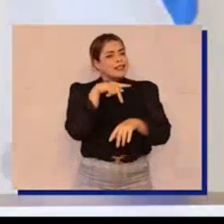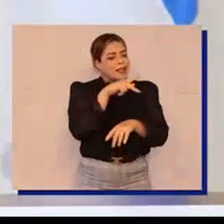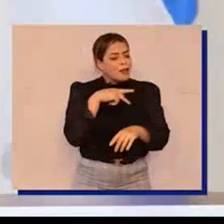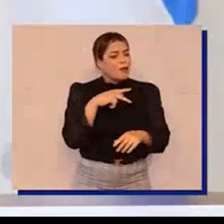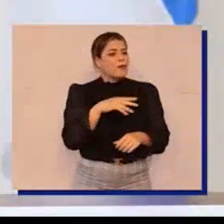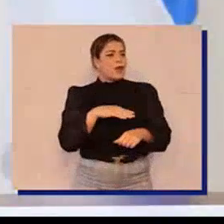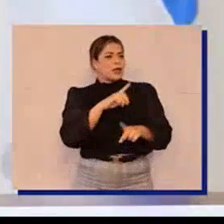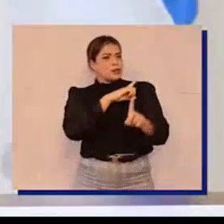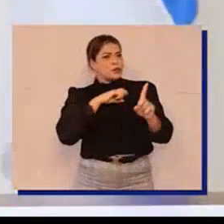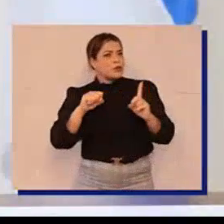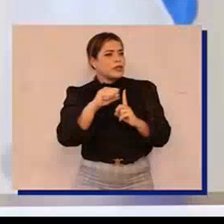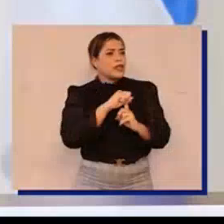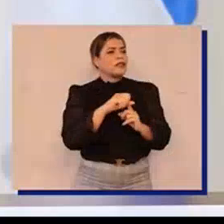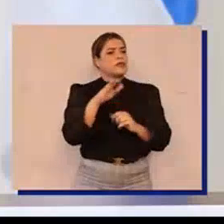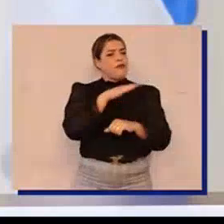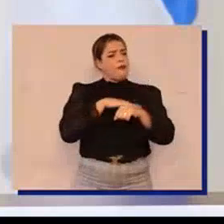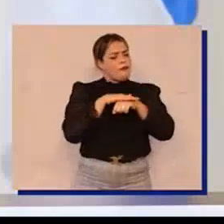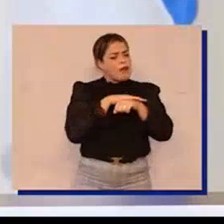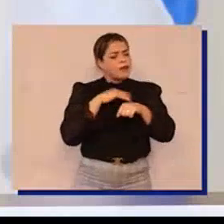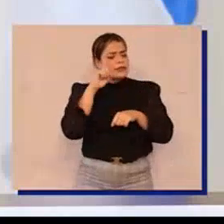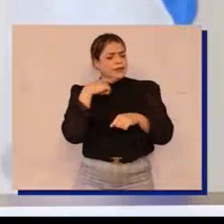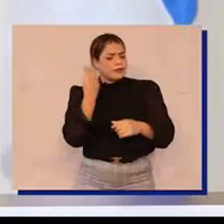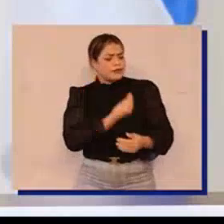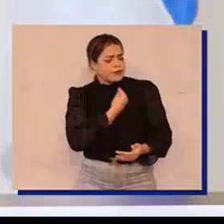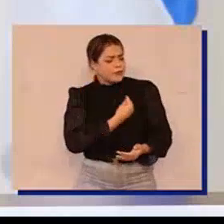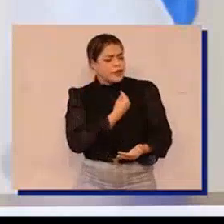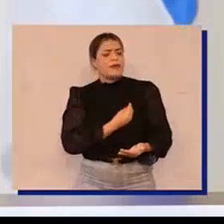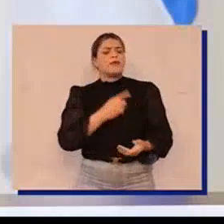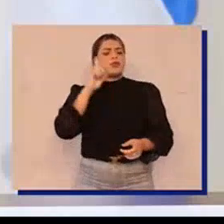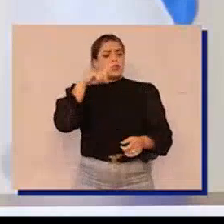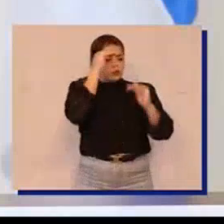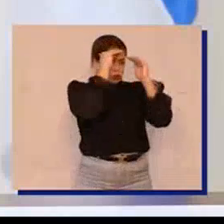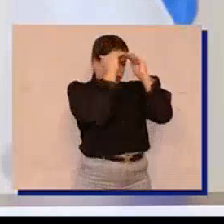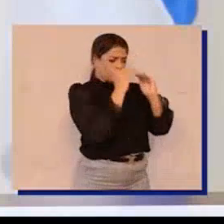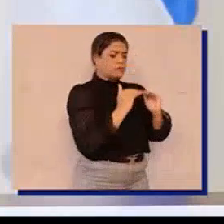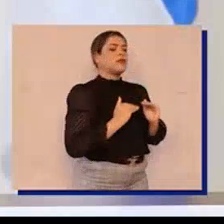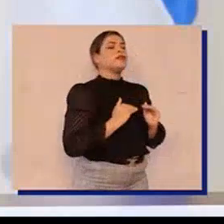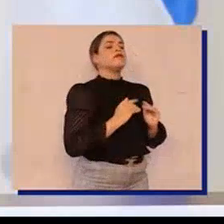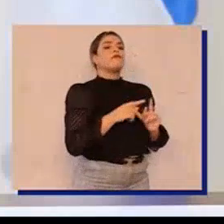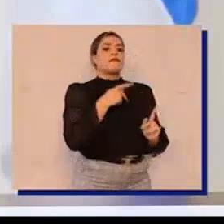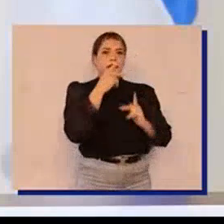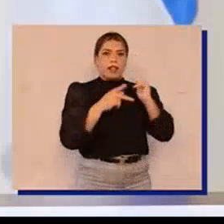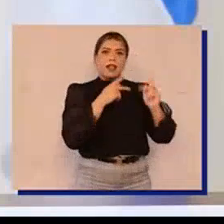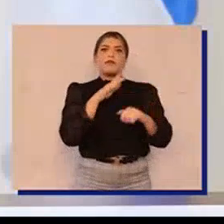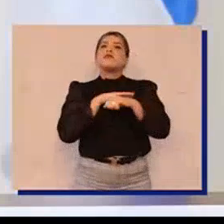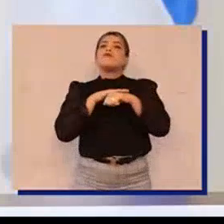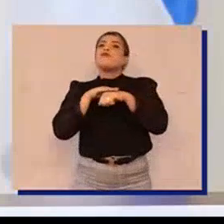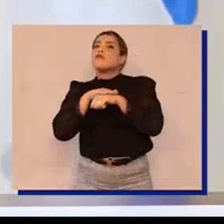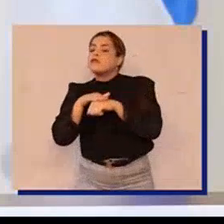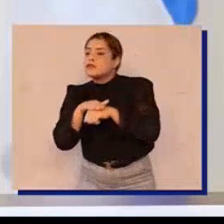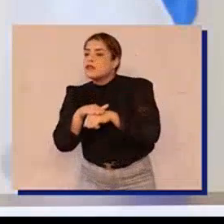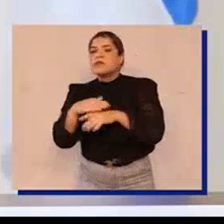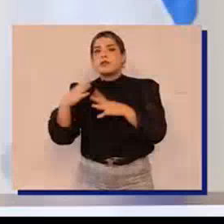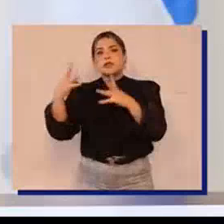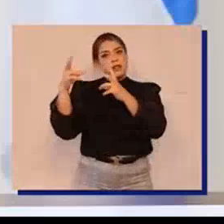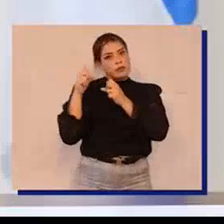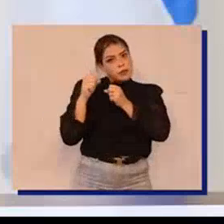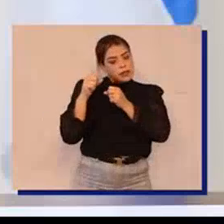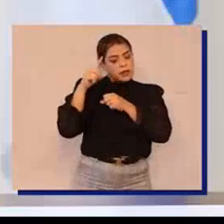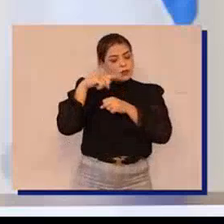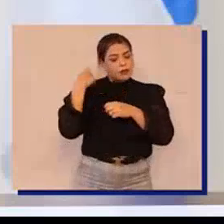sociedade debate a sociedade vive esse tema e nós com mais o maior profundo respeito temos a